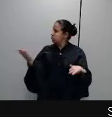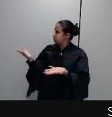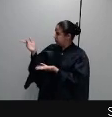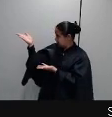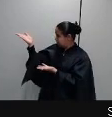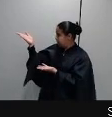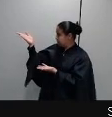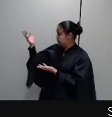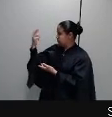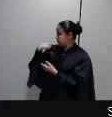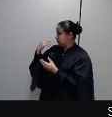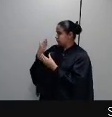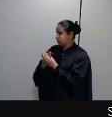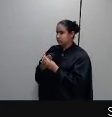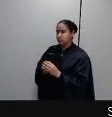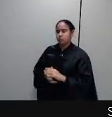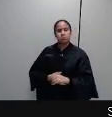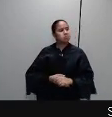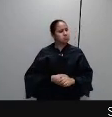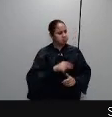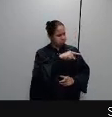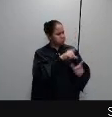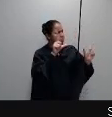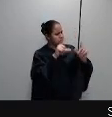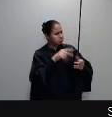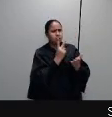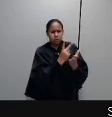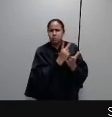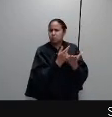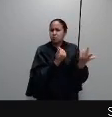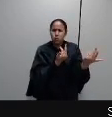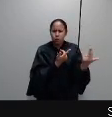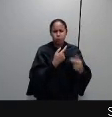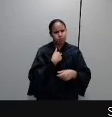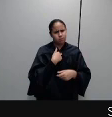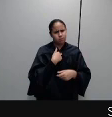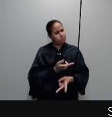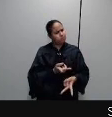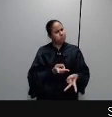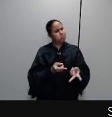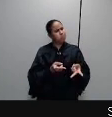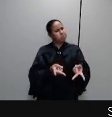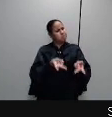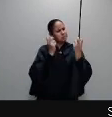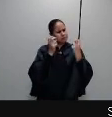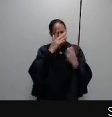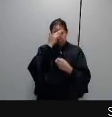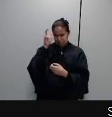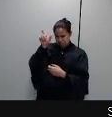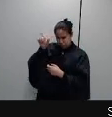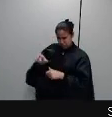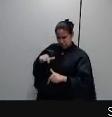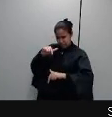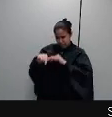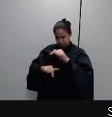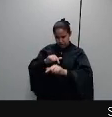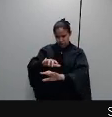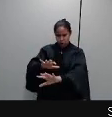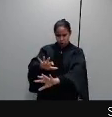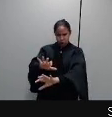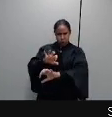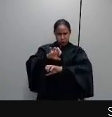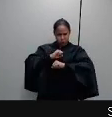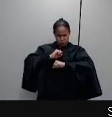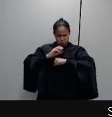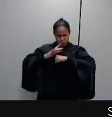disponibilizado o gostaria de se resumir É isso aí mesmo eu tenho impressão que o trabalhador que contrai algum tipo de enfermidade ou de